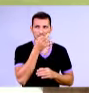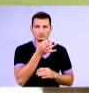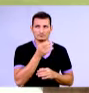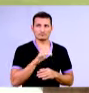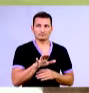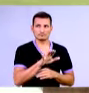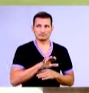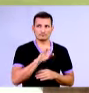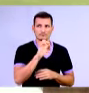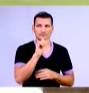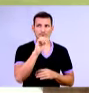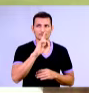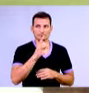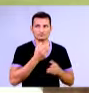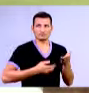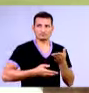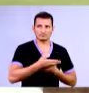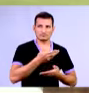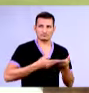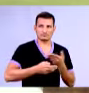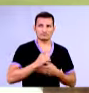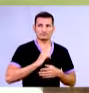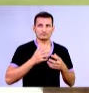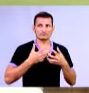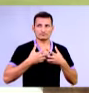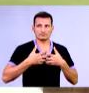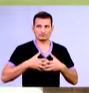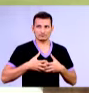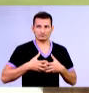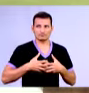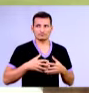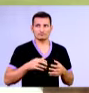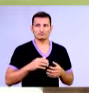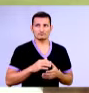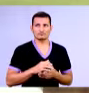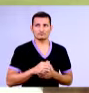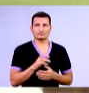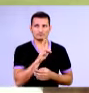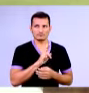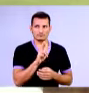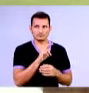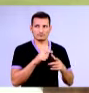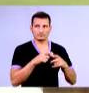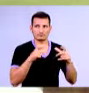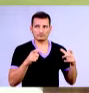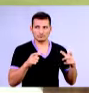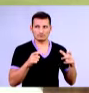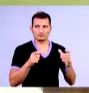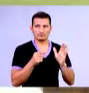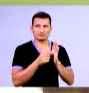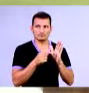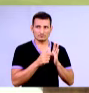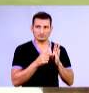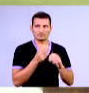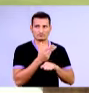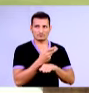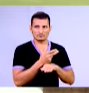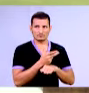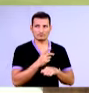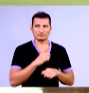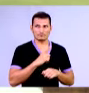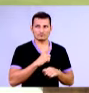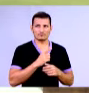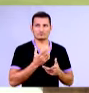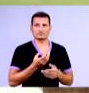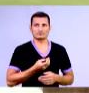da EAD, da interativa que nós temos no IFRO, ele utiliza a maioria dos recursos multimídia disponíveis. Nós temos a